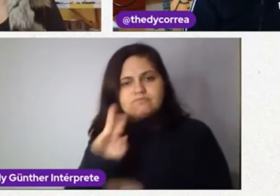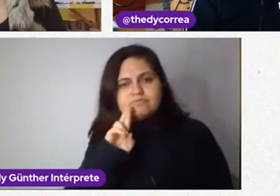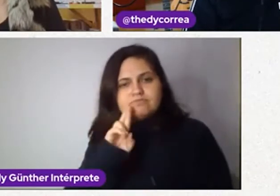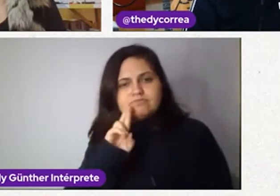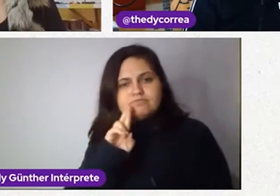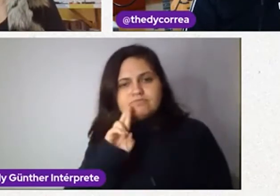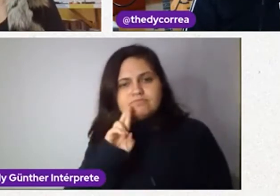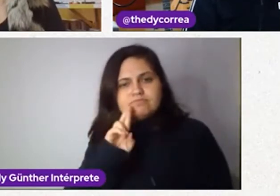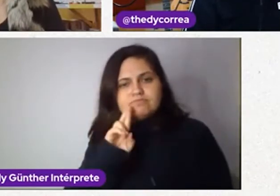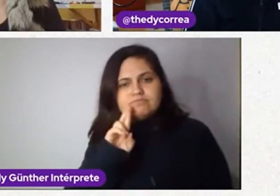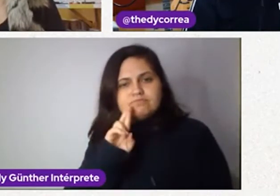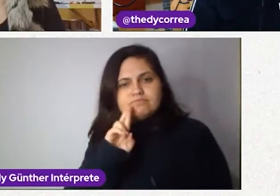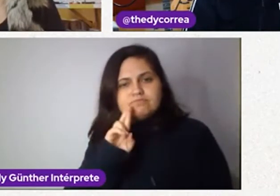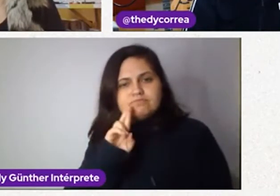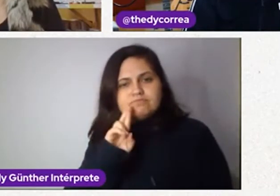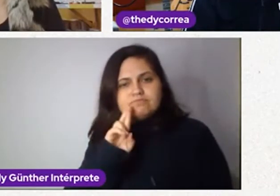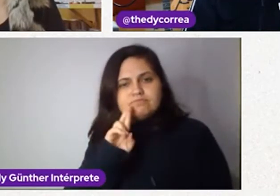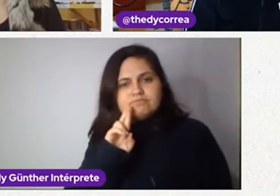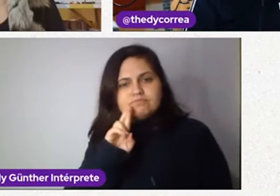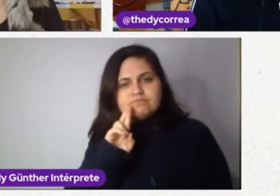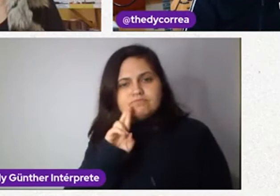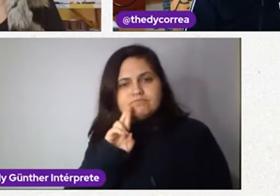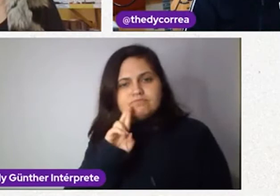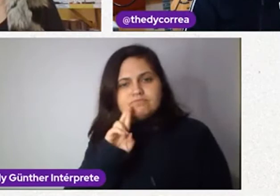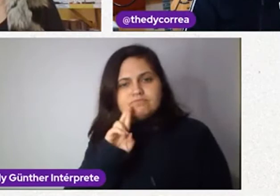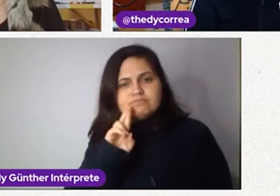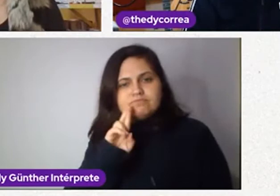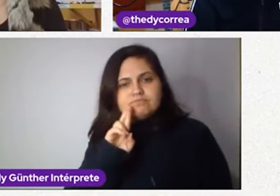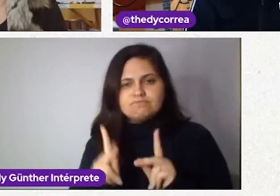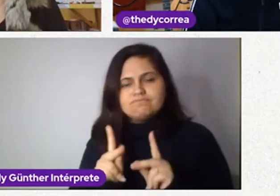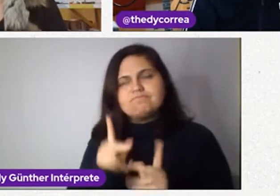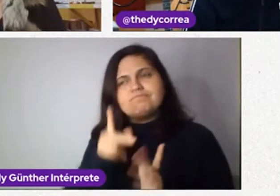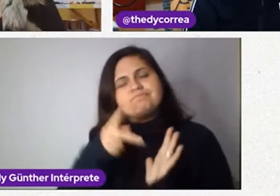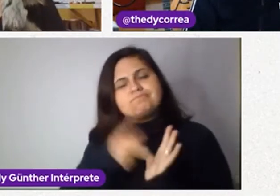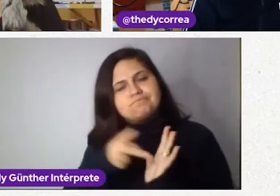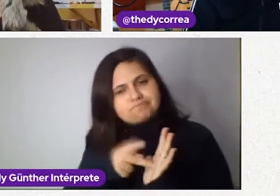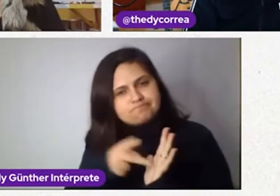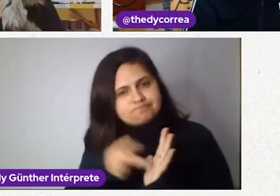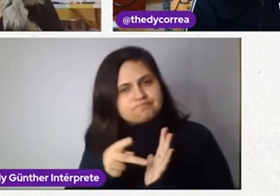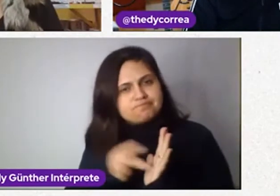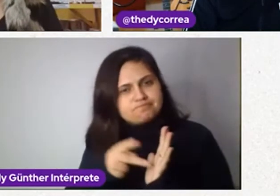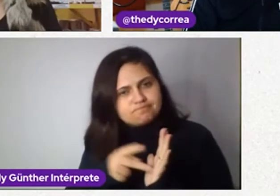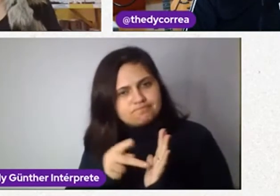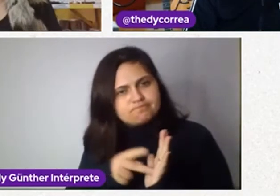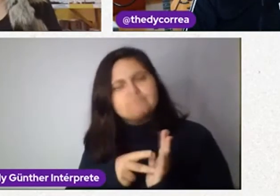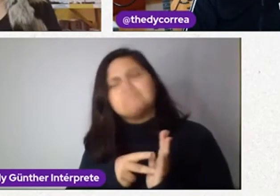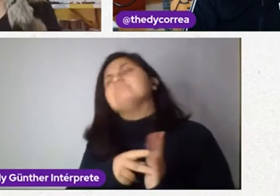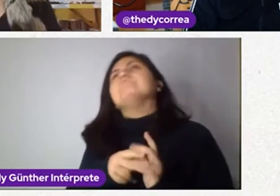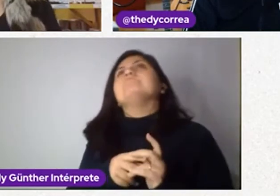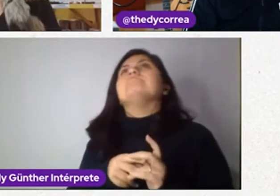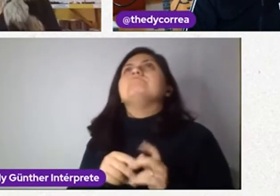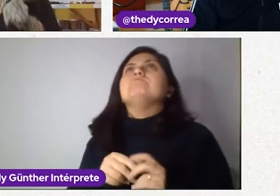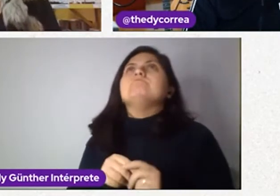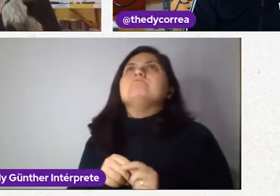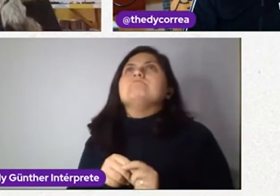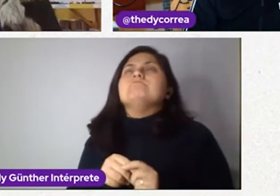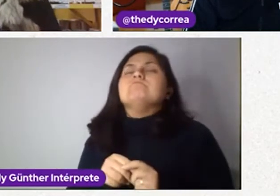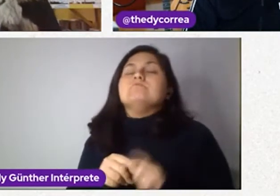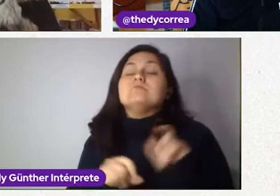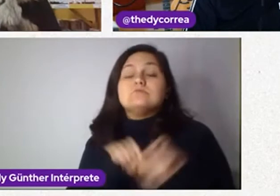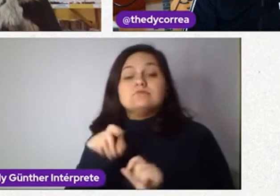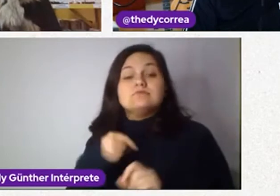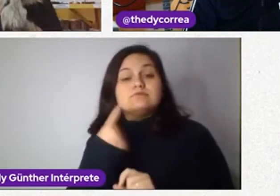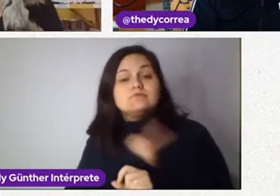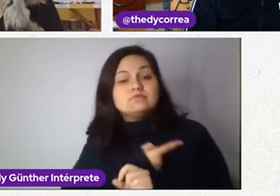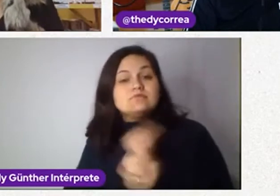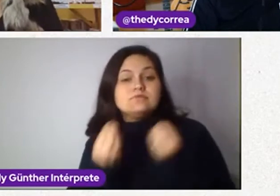a falta que elas vão fazer para tanta gente. É verdade. É verdade. E estamos indo,